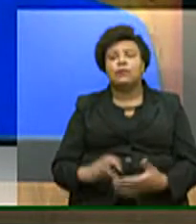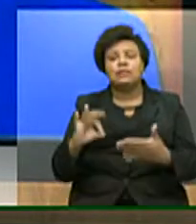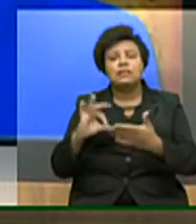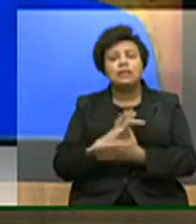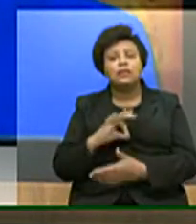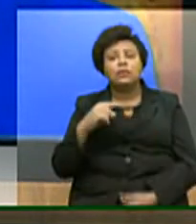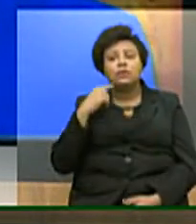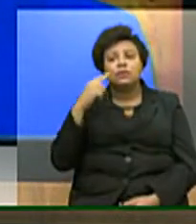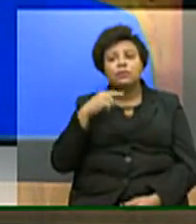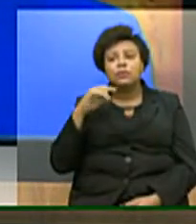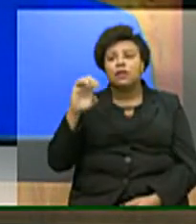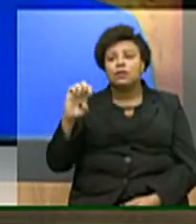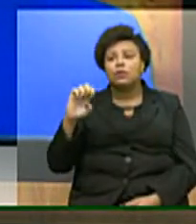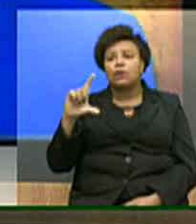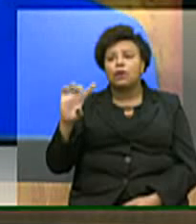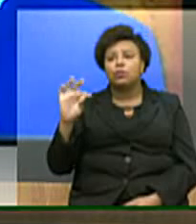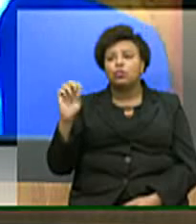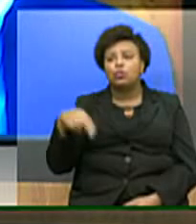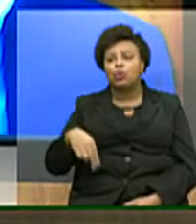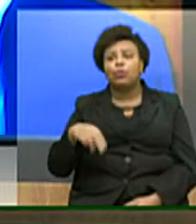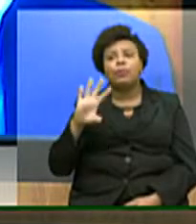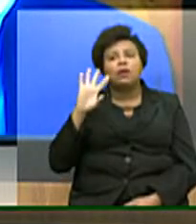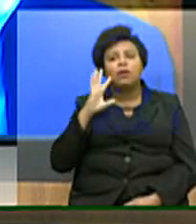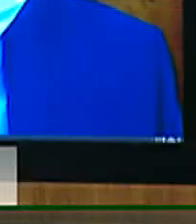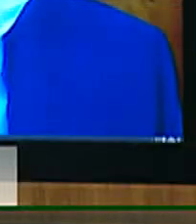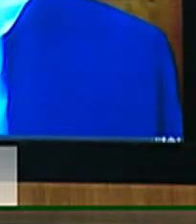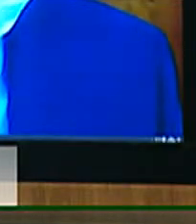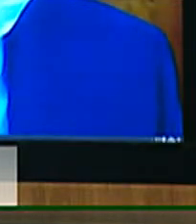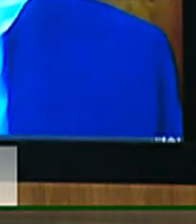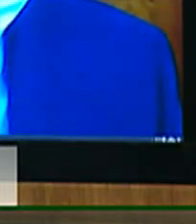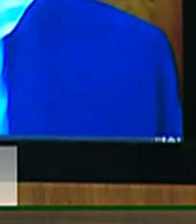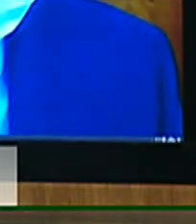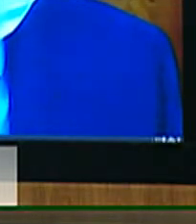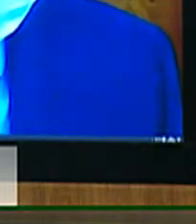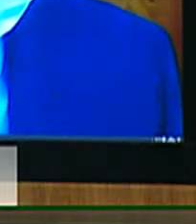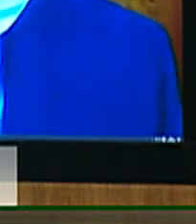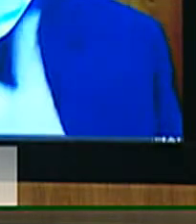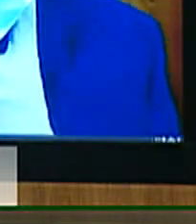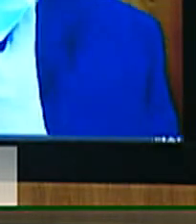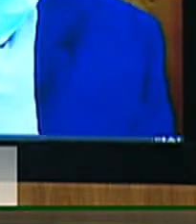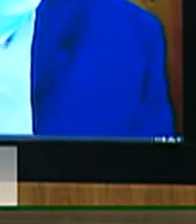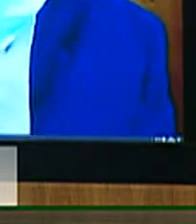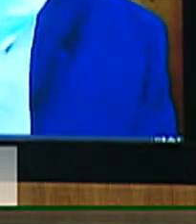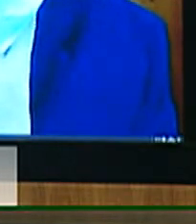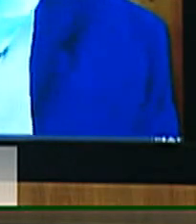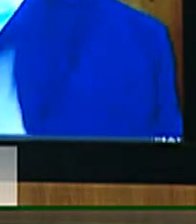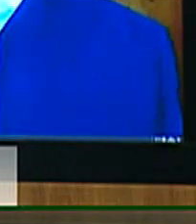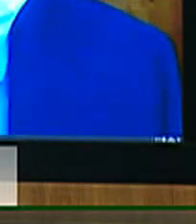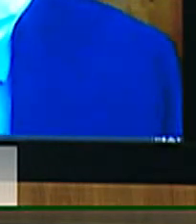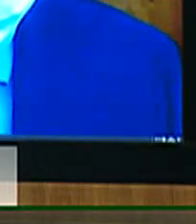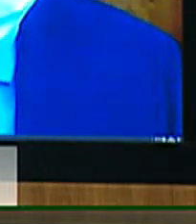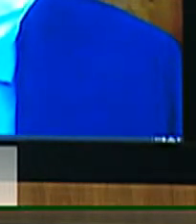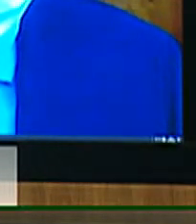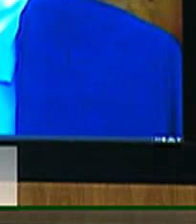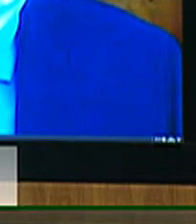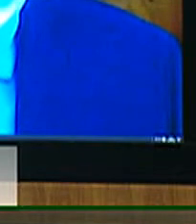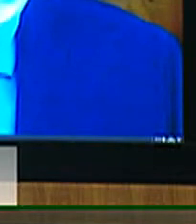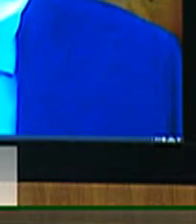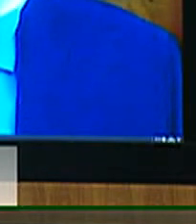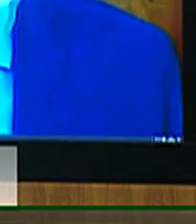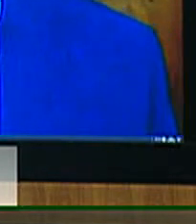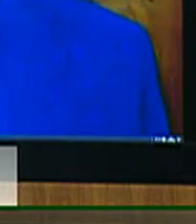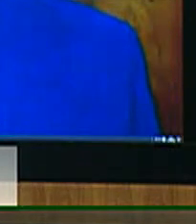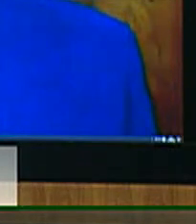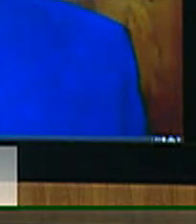Inscrito o deputado Elton Weber para encaminhar em nome da bancada do PSB. Deputado Elton Weber,